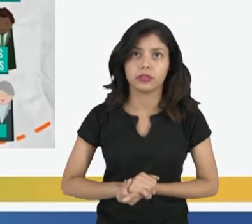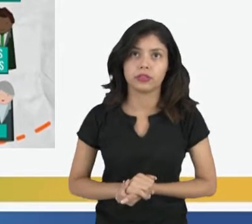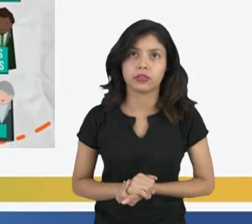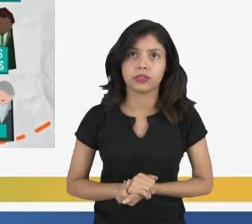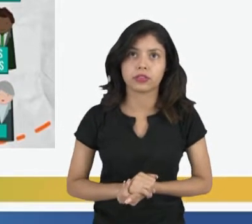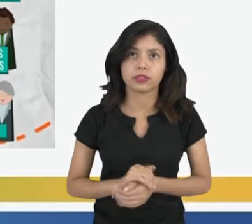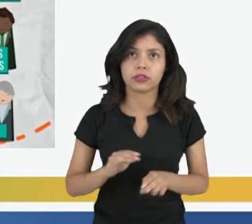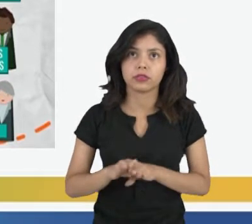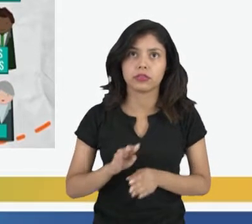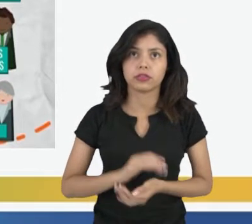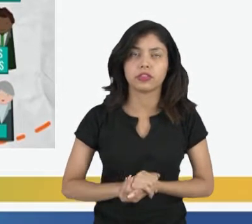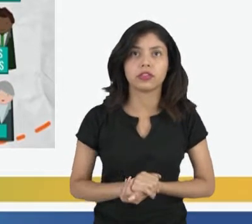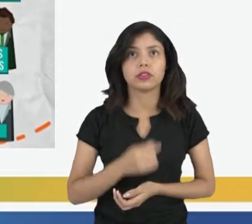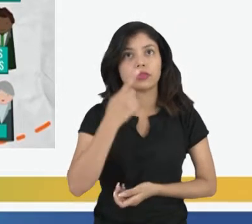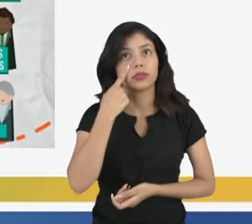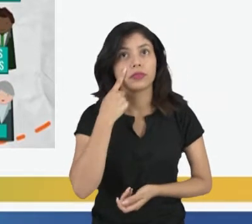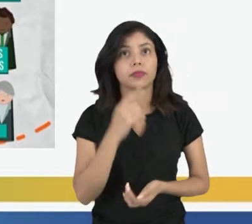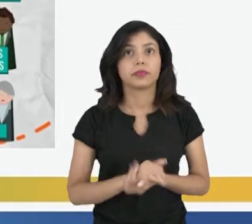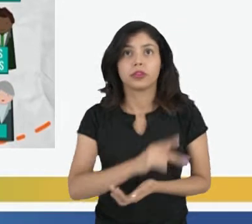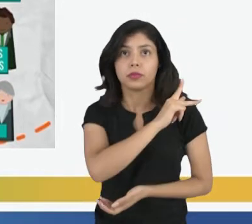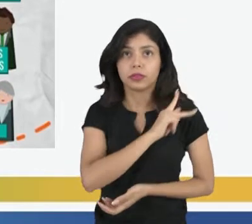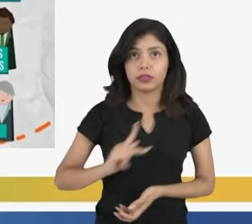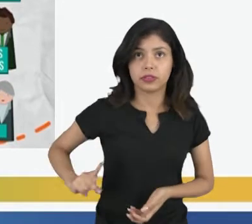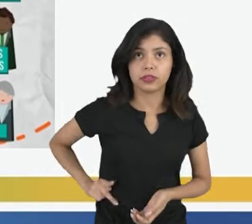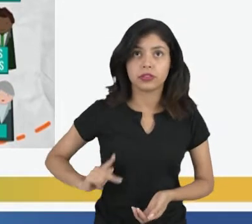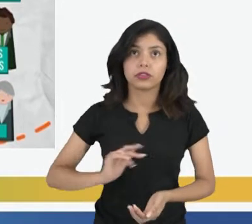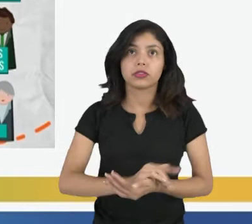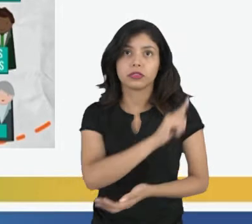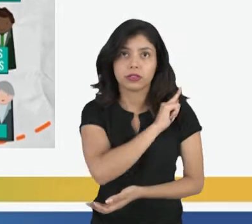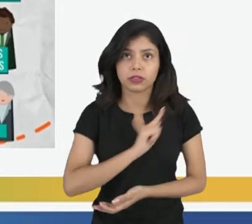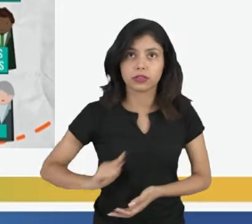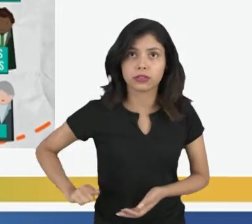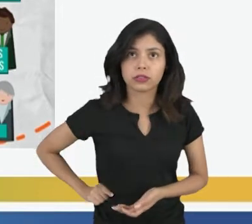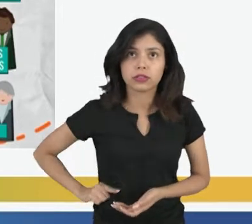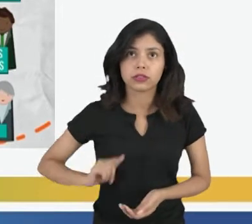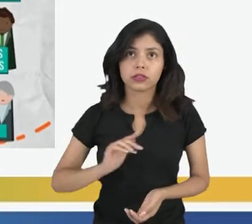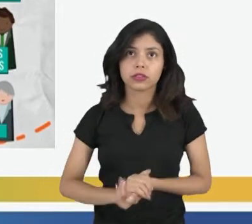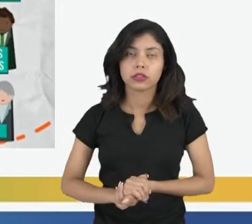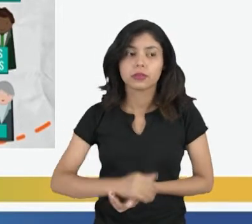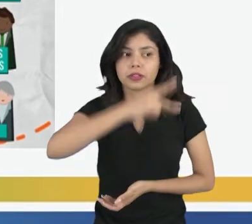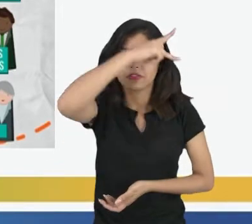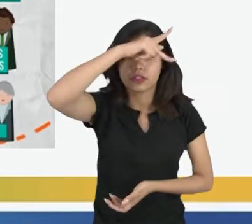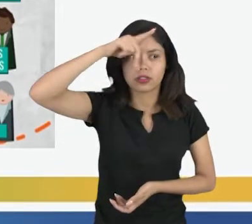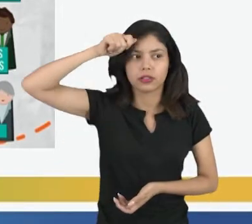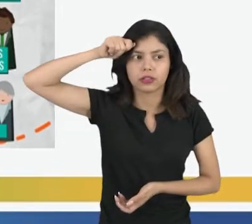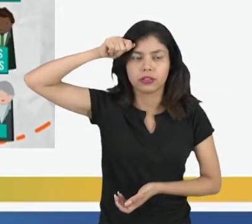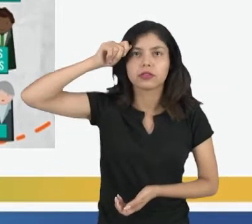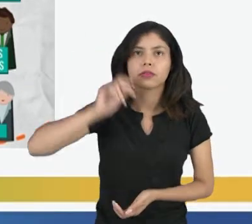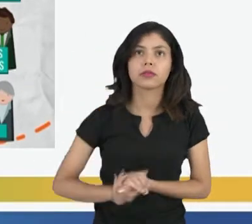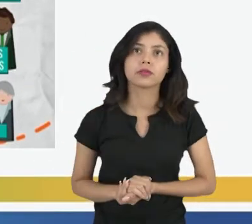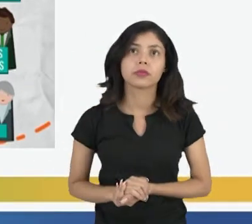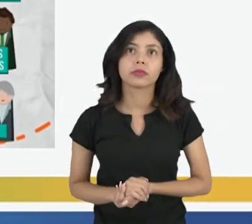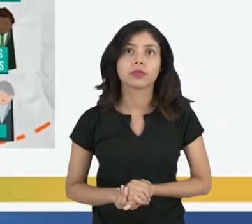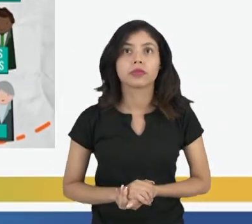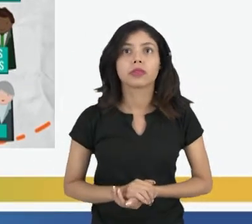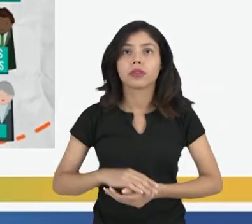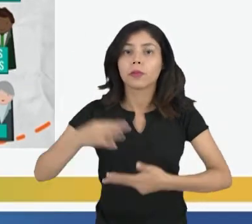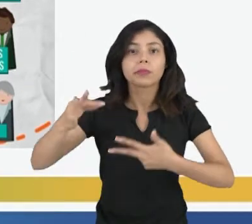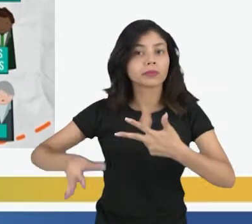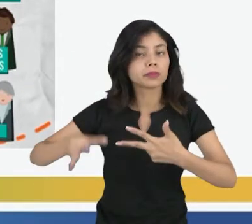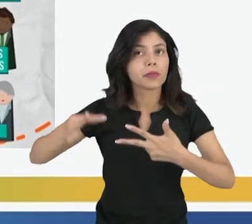aí fazem parte dele o Presidente da República os governadores e os prefeitos e o